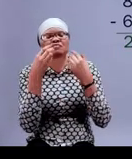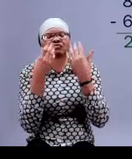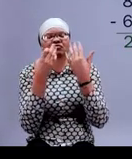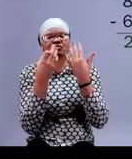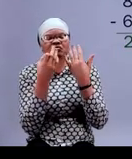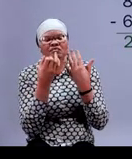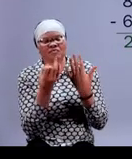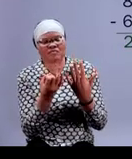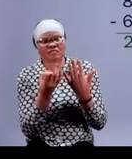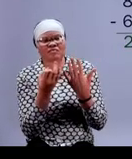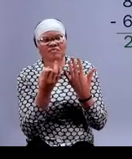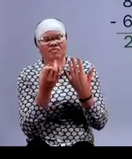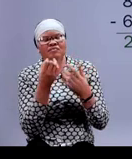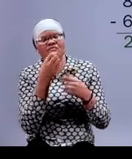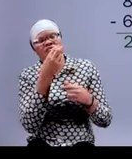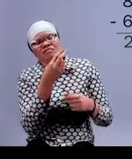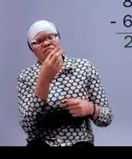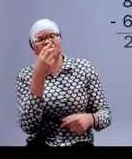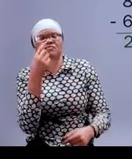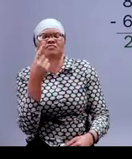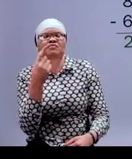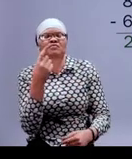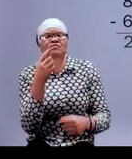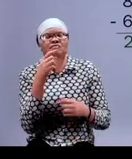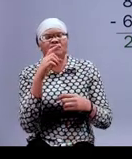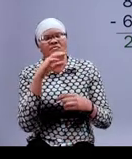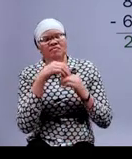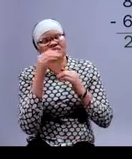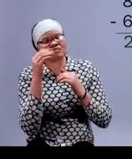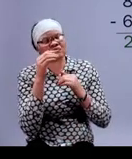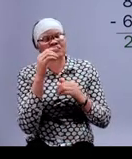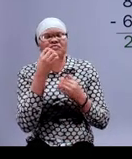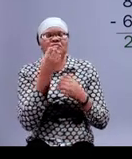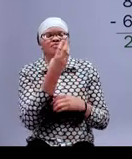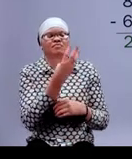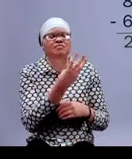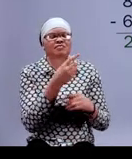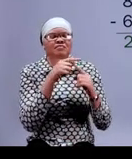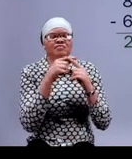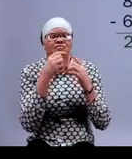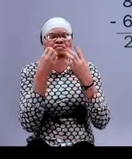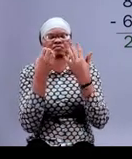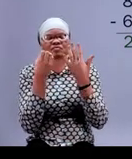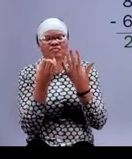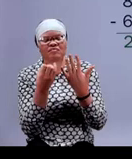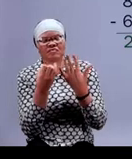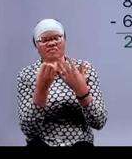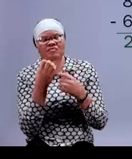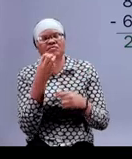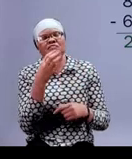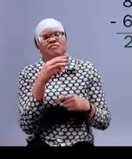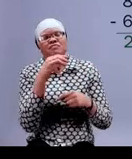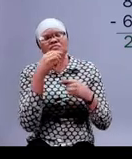= a 21 é mai que 3 x 6 = 18 21